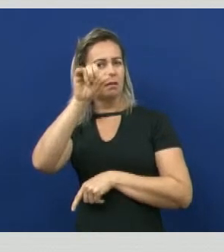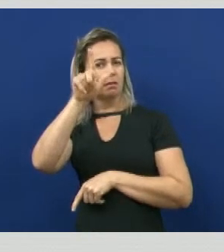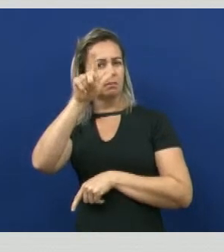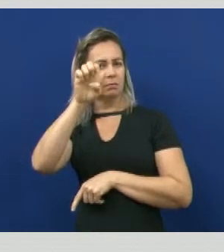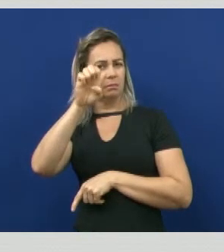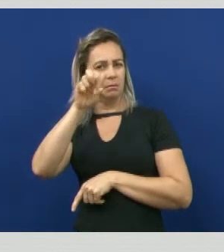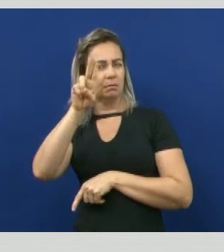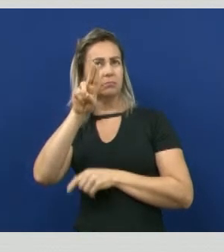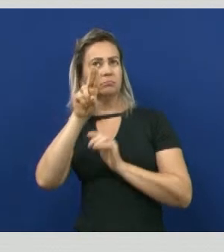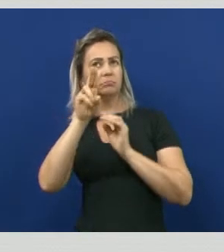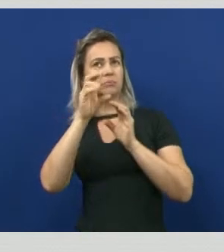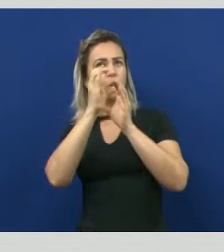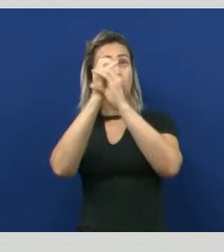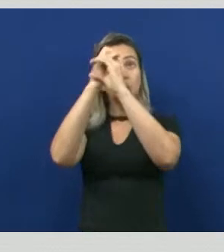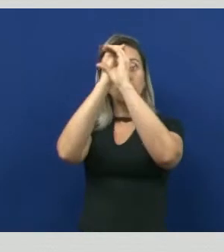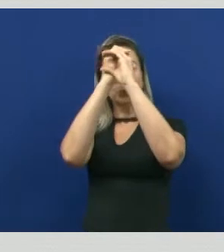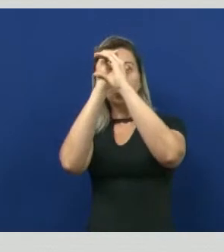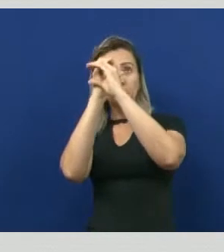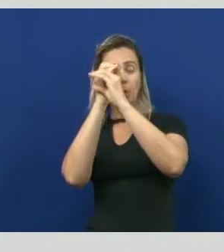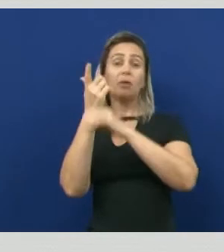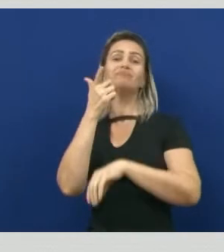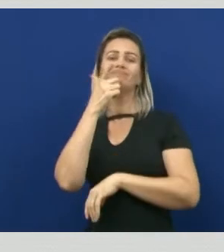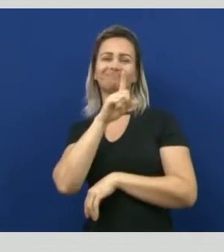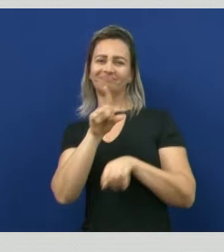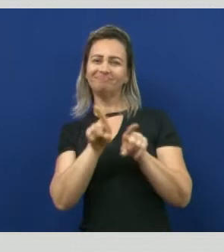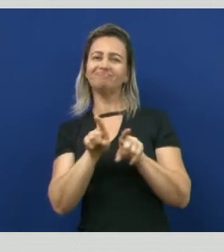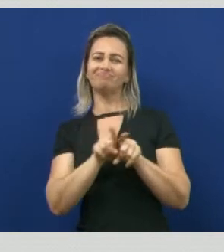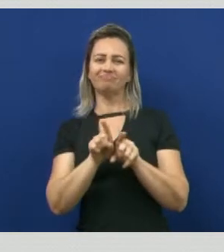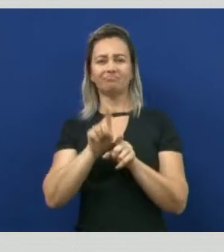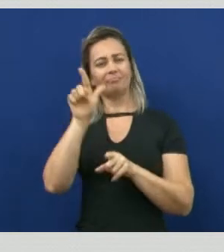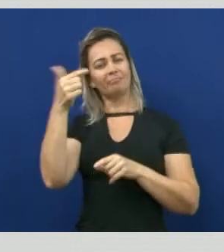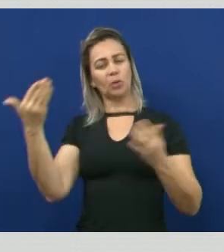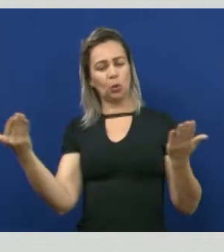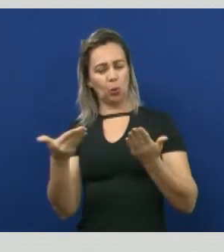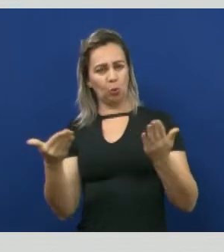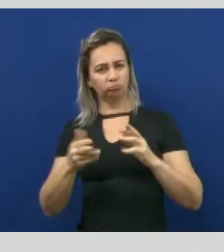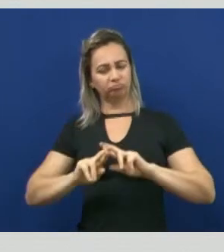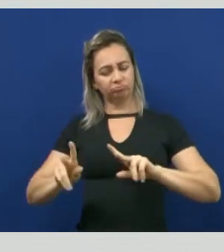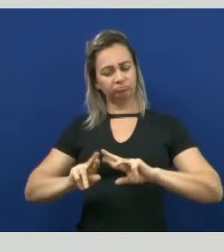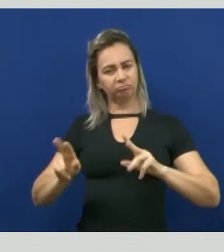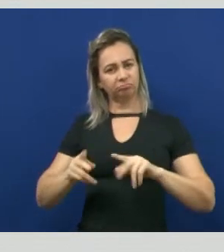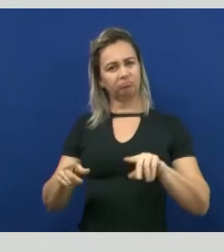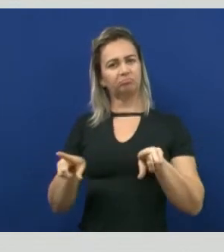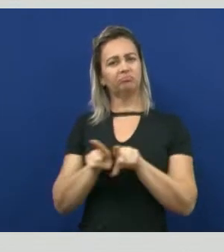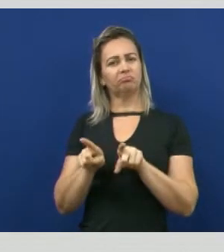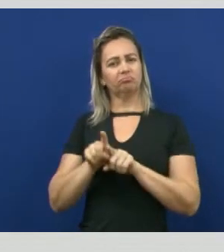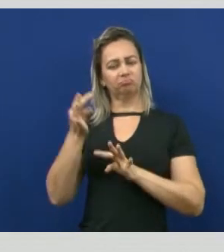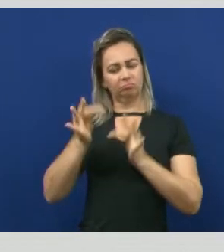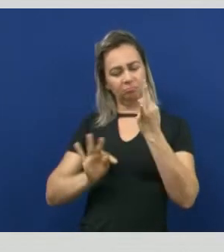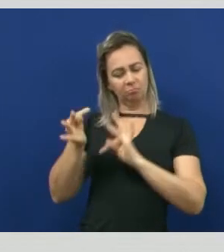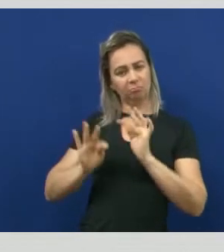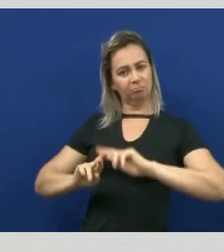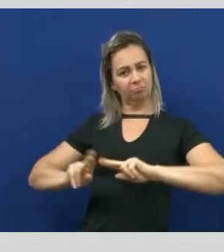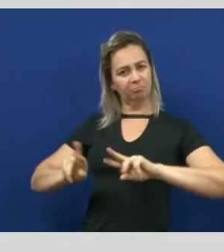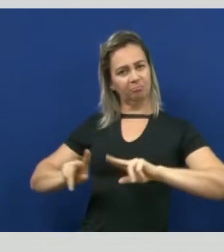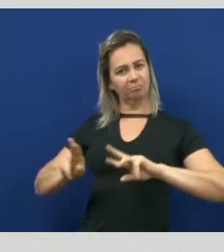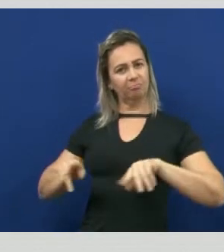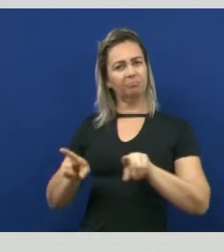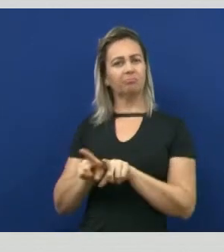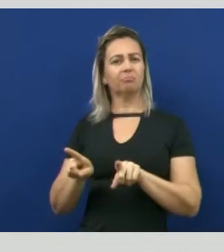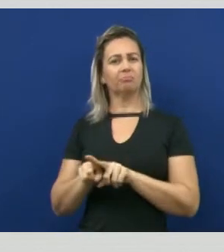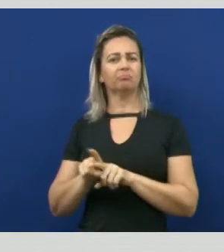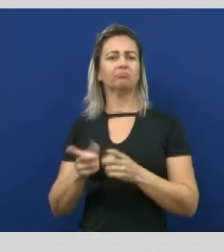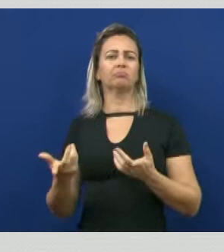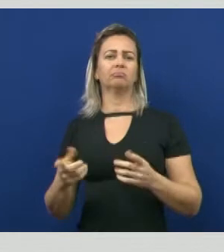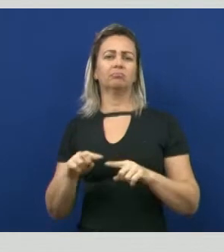a gente tem uma tecnologia muito mais avançada, como o Hubble, como até mesmo a ISS, que é a Estação Internacional Espacial,